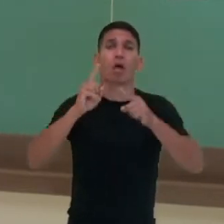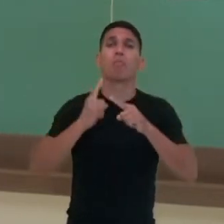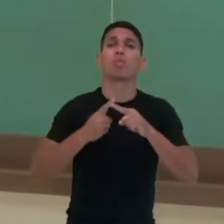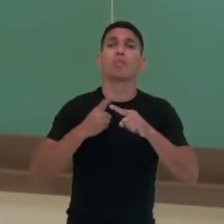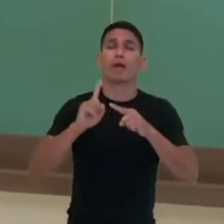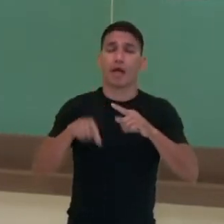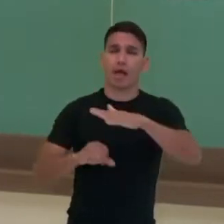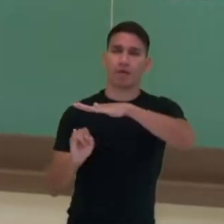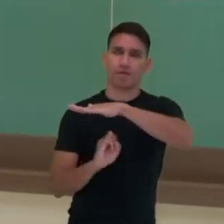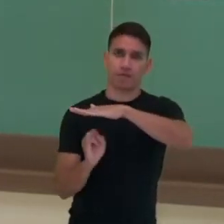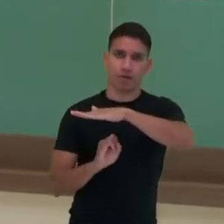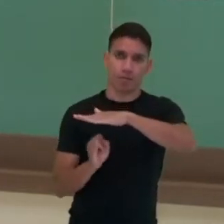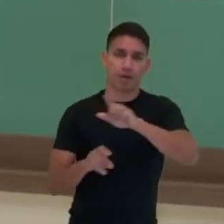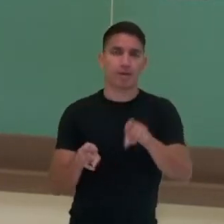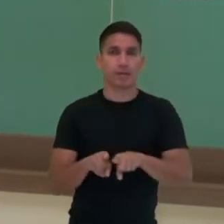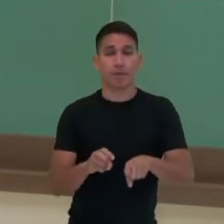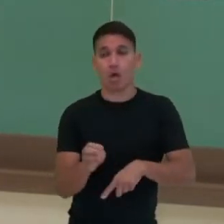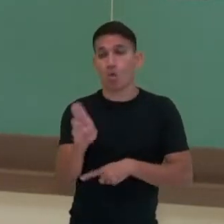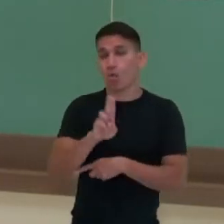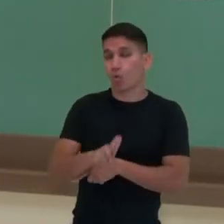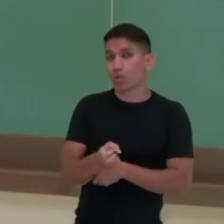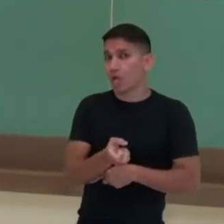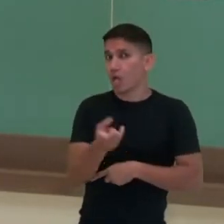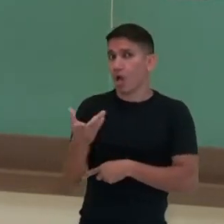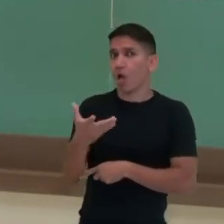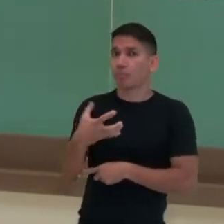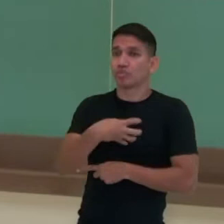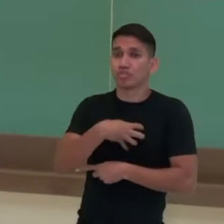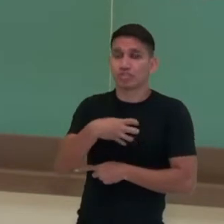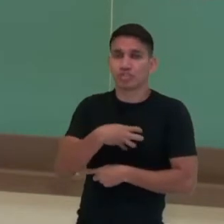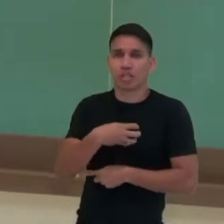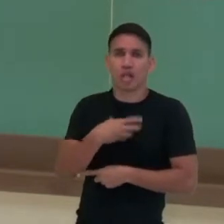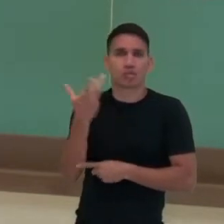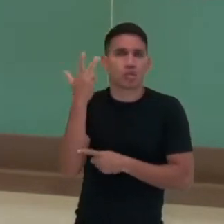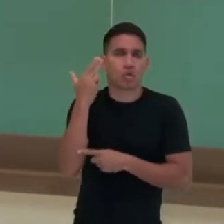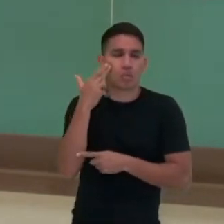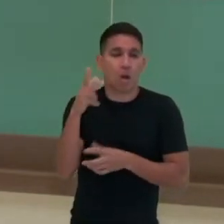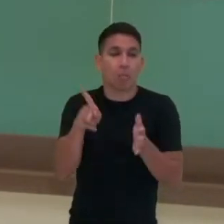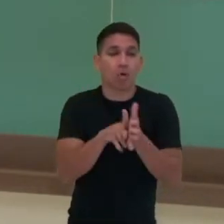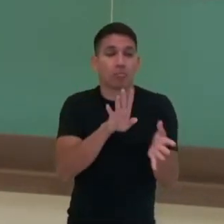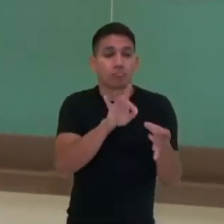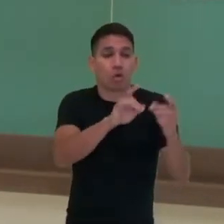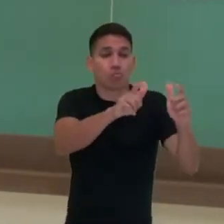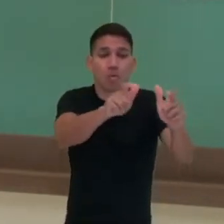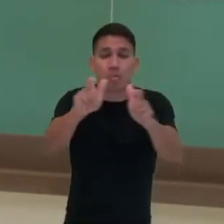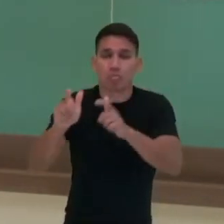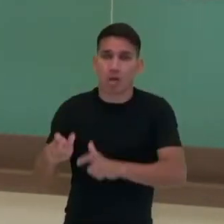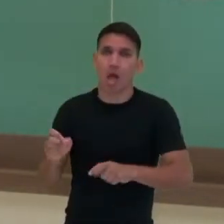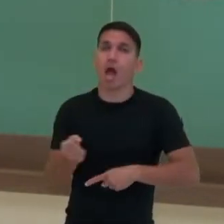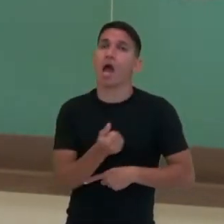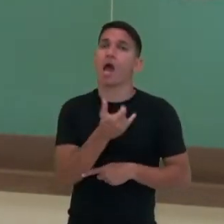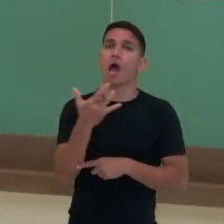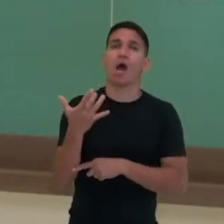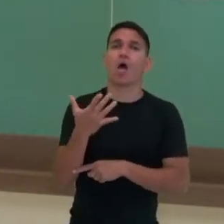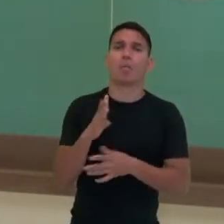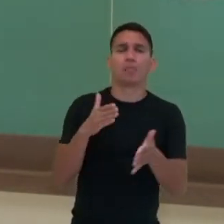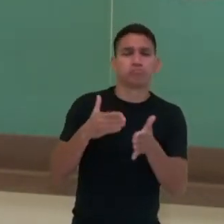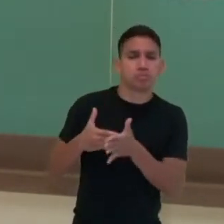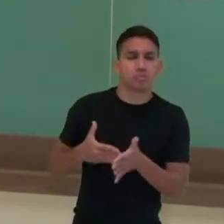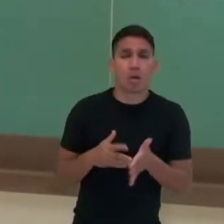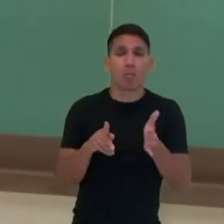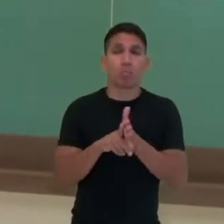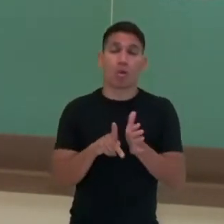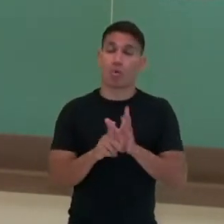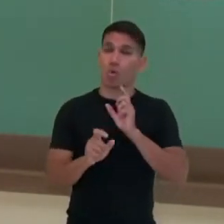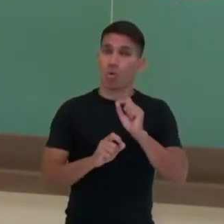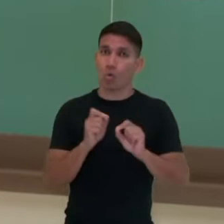informalidade, né? O uso de algumas expressões regionais, certo? Algumas hesitações que nós fazemos na nossa